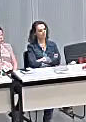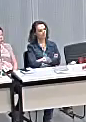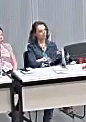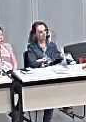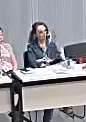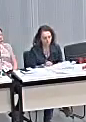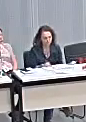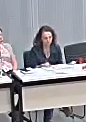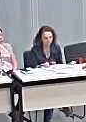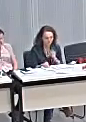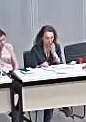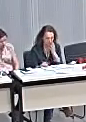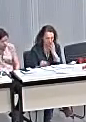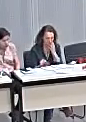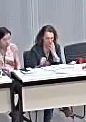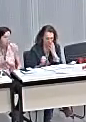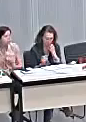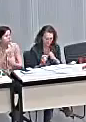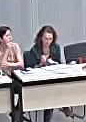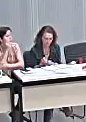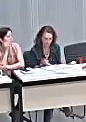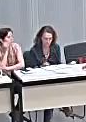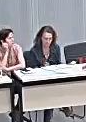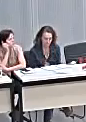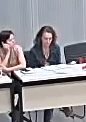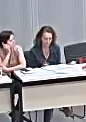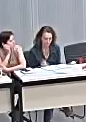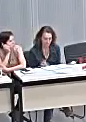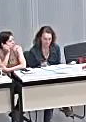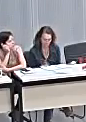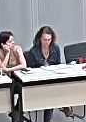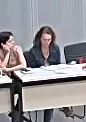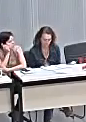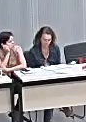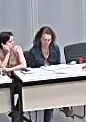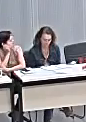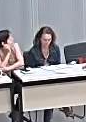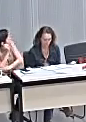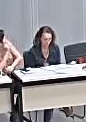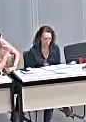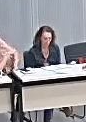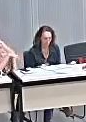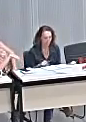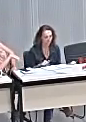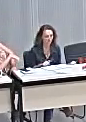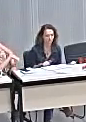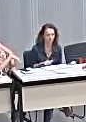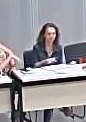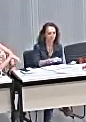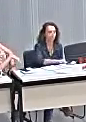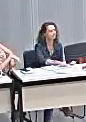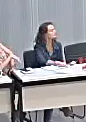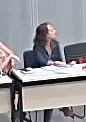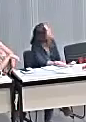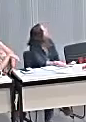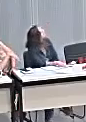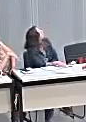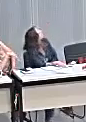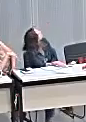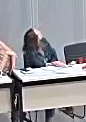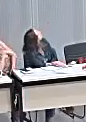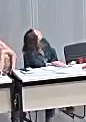posse aqui de uma cópia que justamente o que o Wellington nosso companheiro e